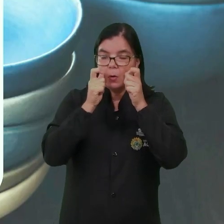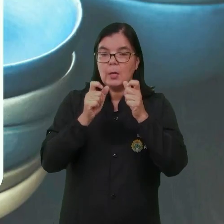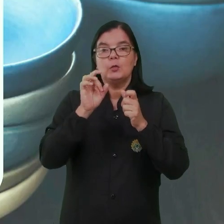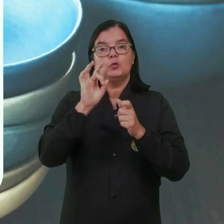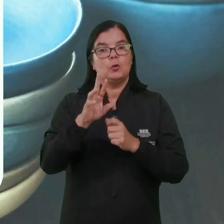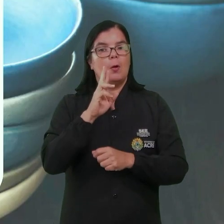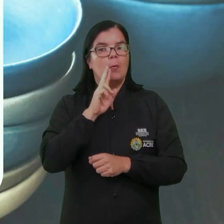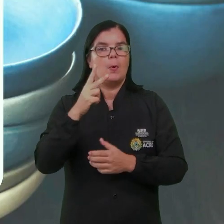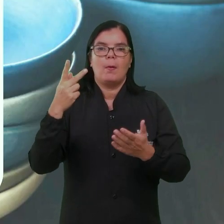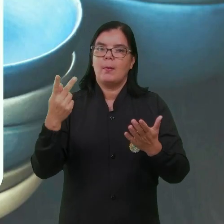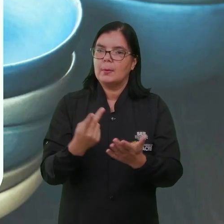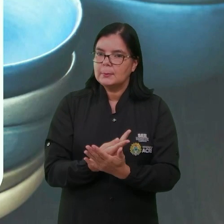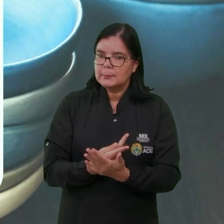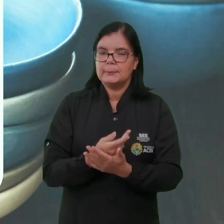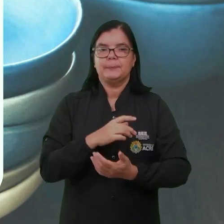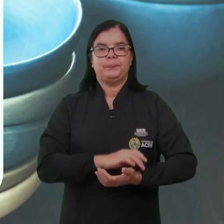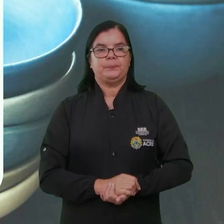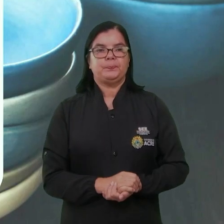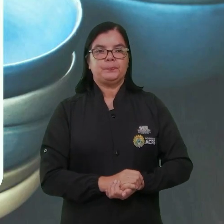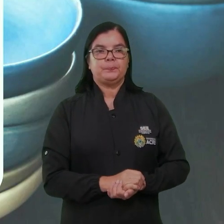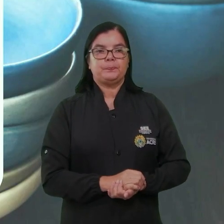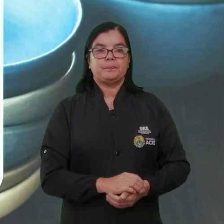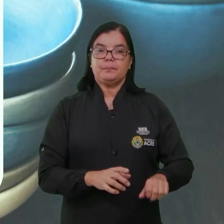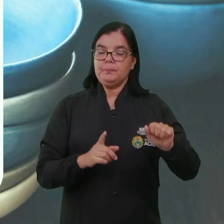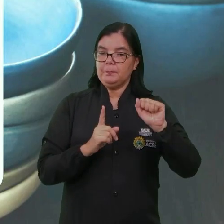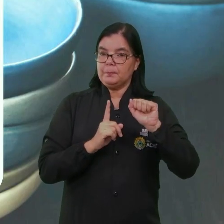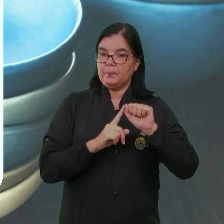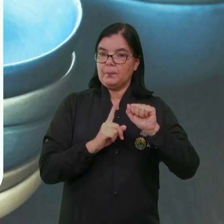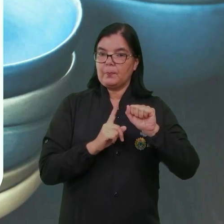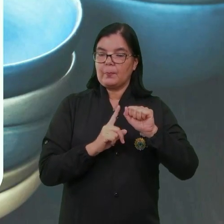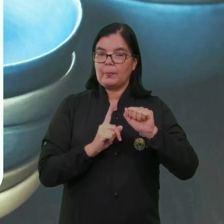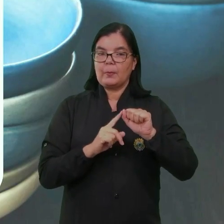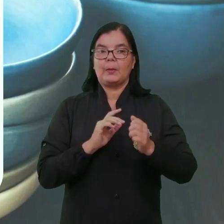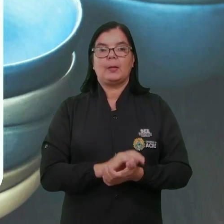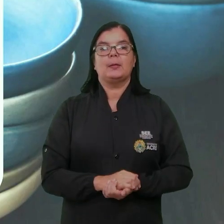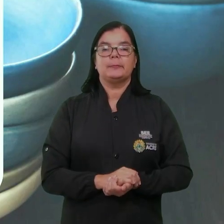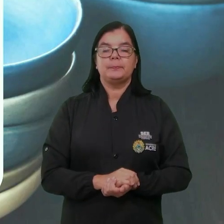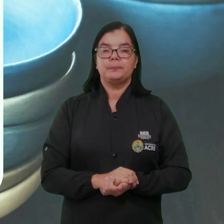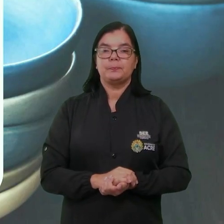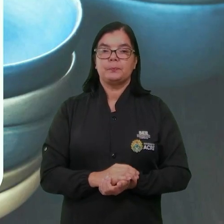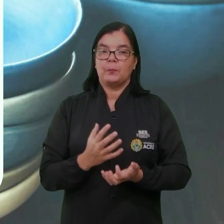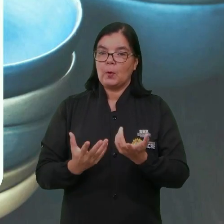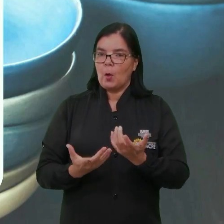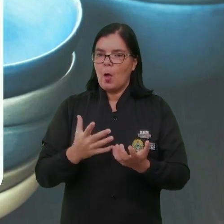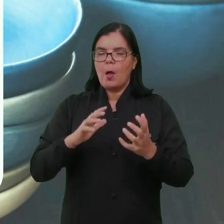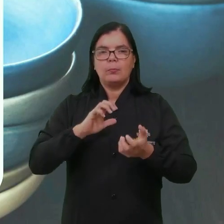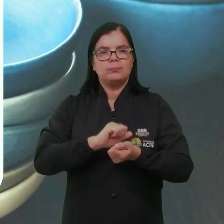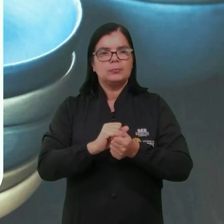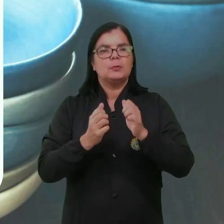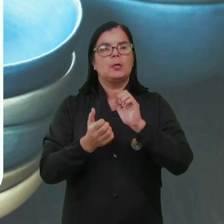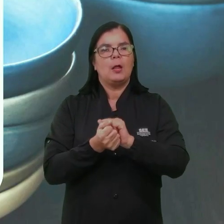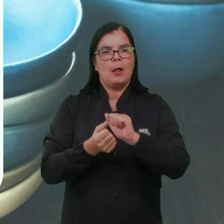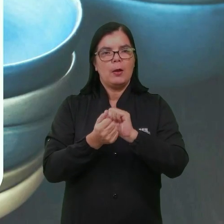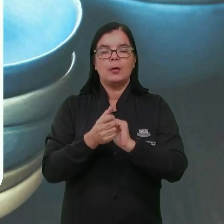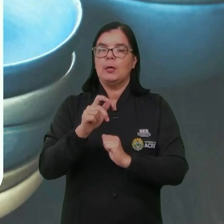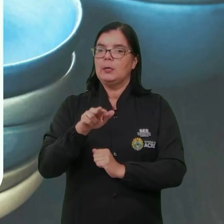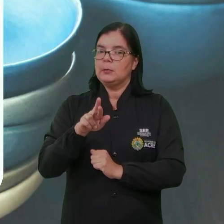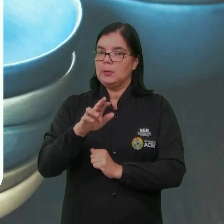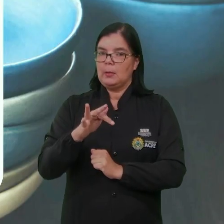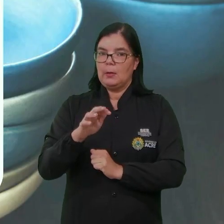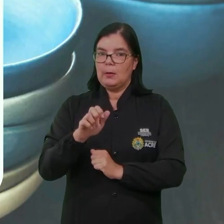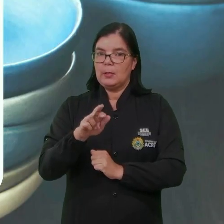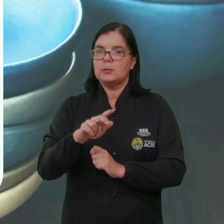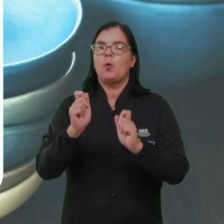é a alternativa incorreta. Então, vamos aqui para as nossas opções. Alternativa A. Cerâmicas refratárias